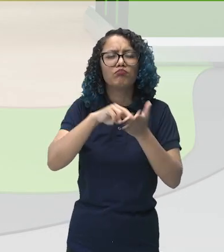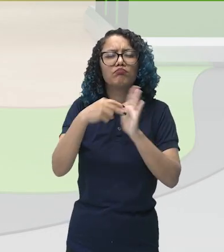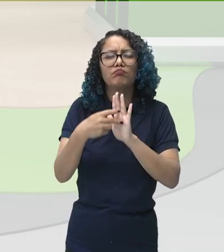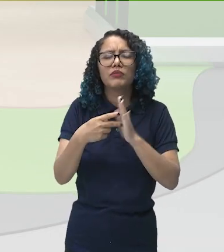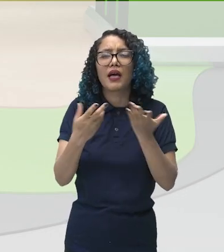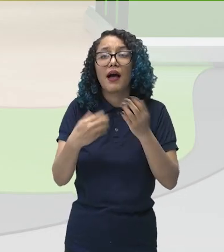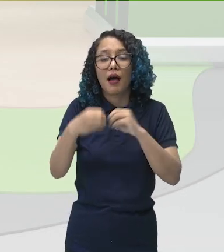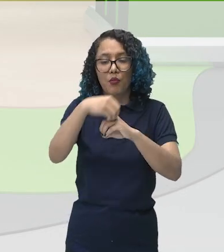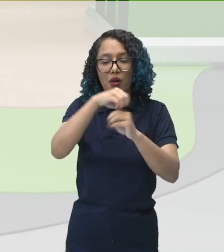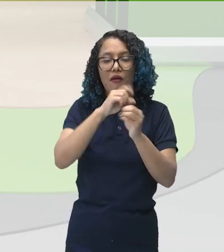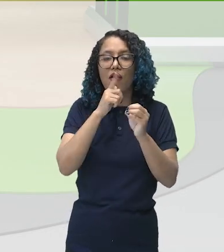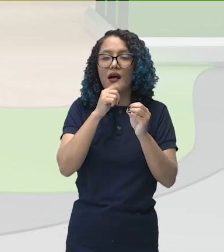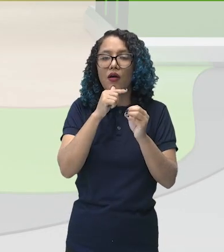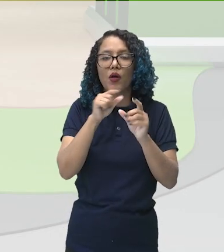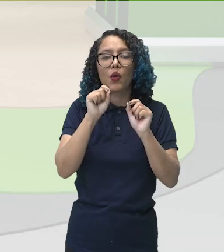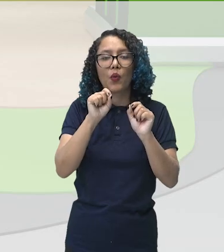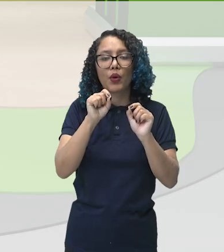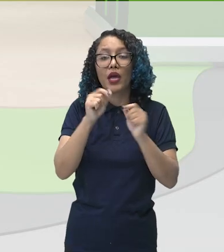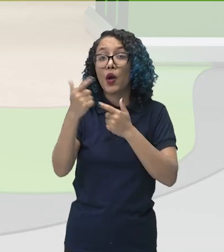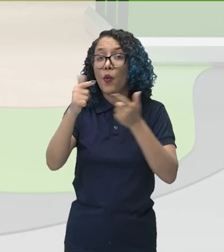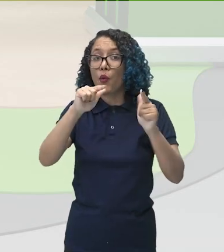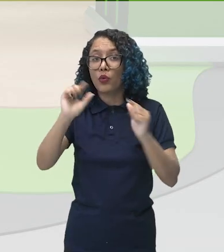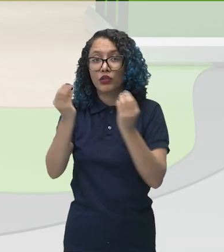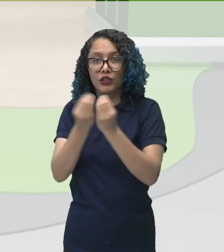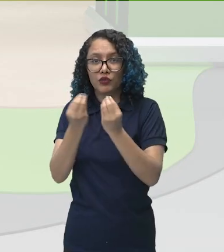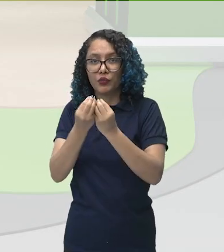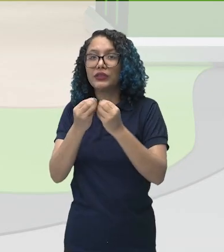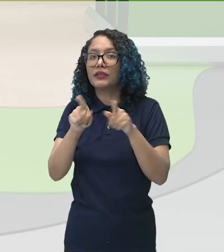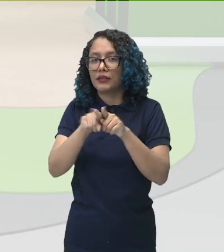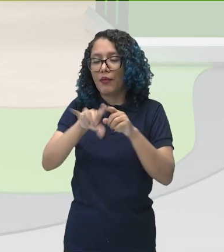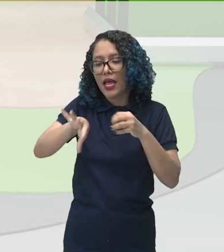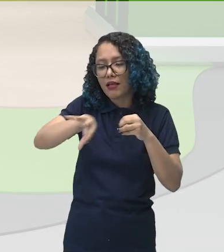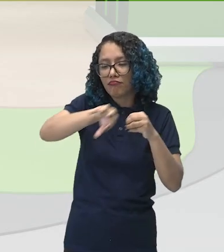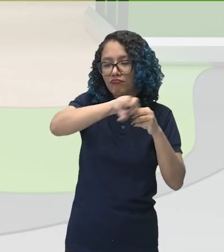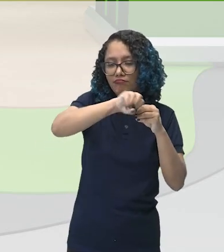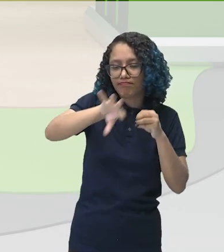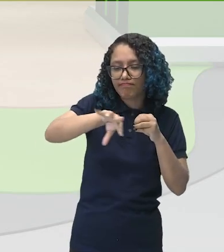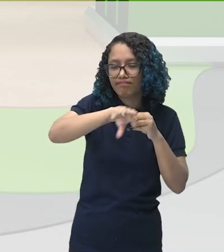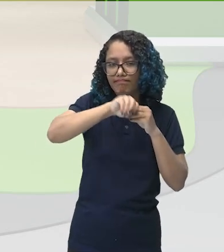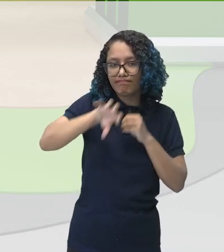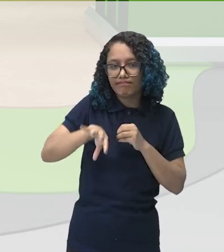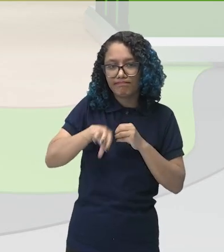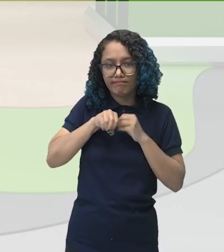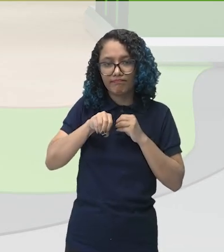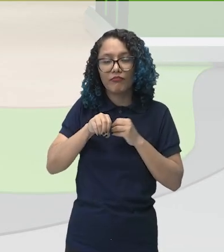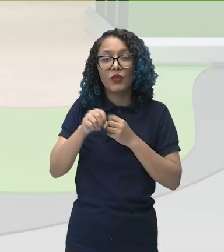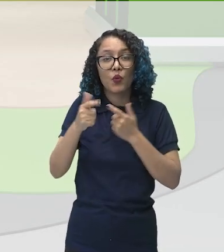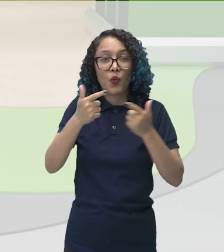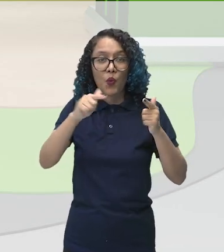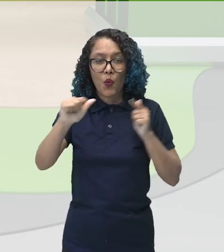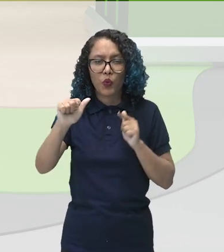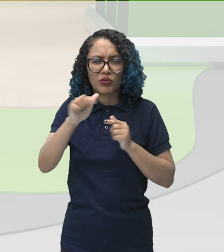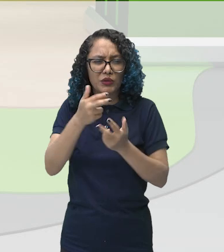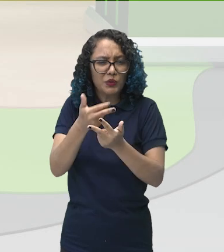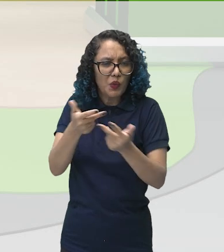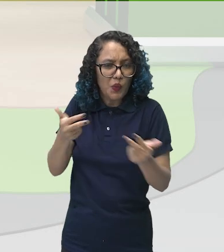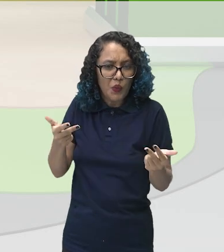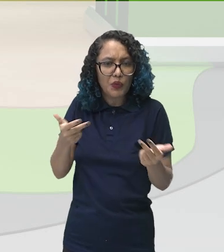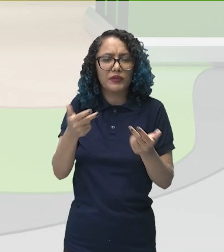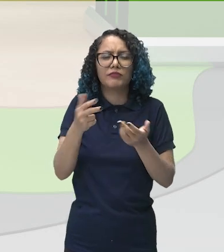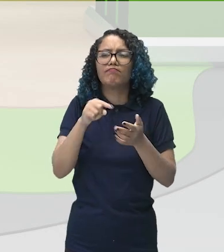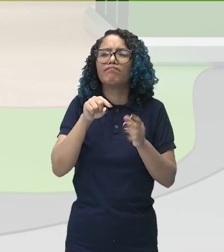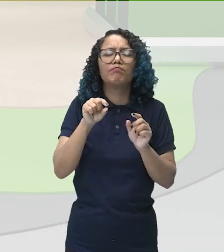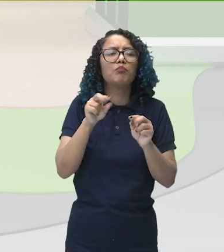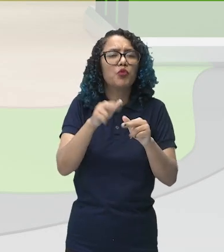de água ela vai atrair, né, outras substâncias, ou seja, a atração de outras superfícies, o que